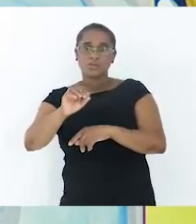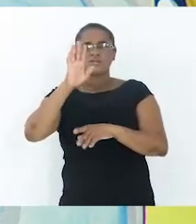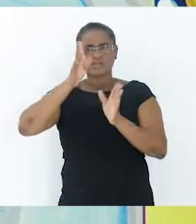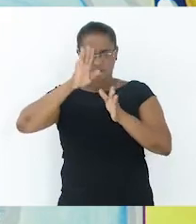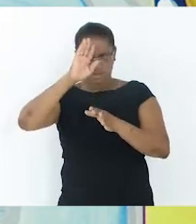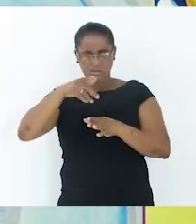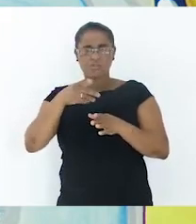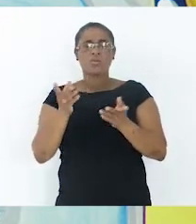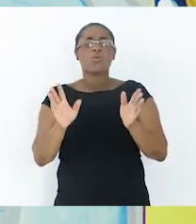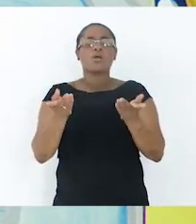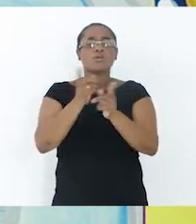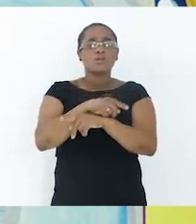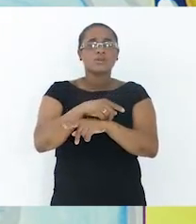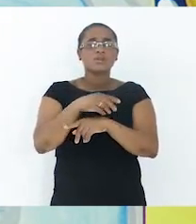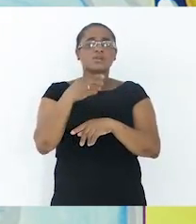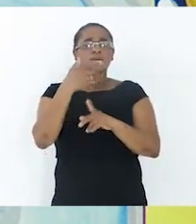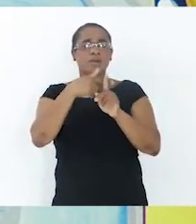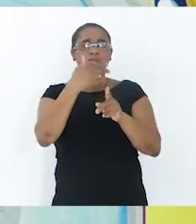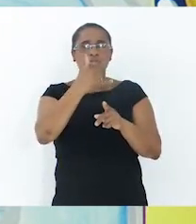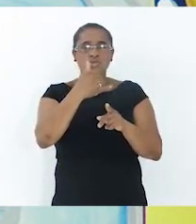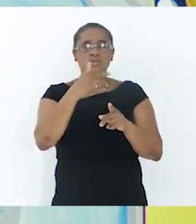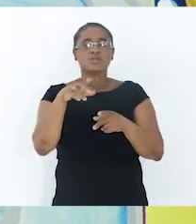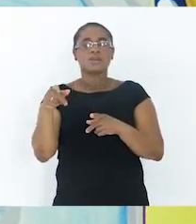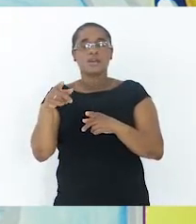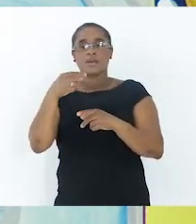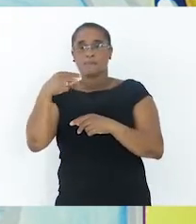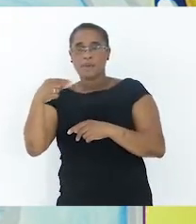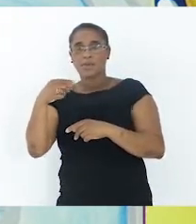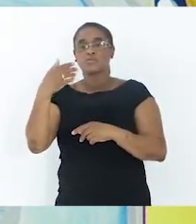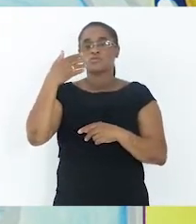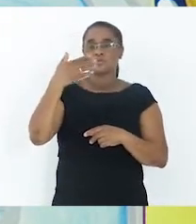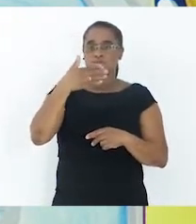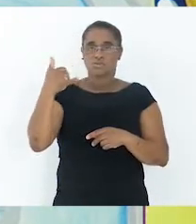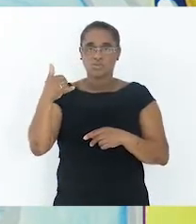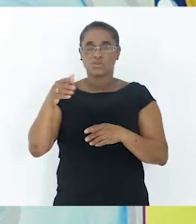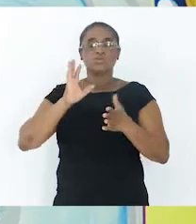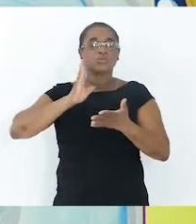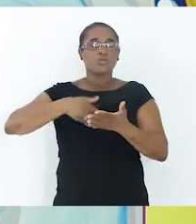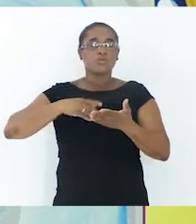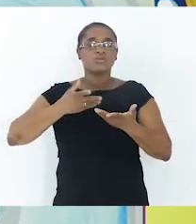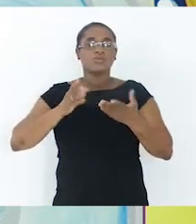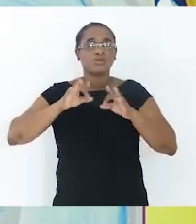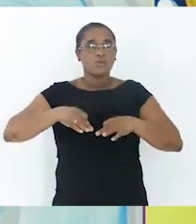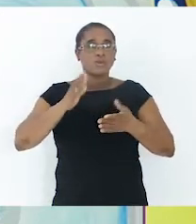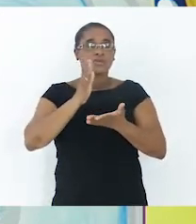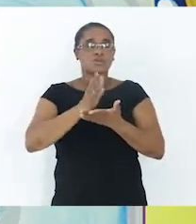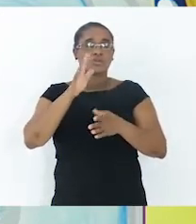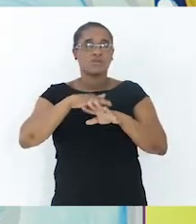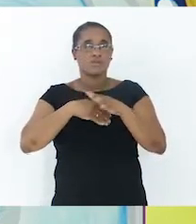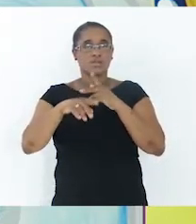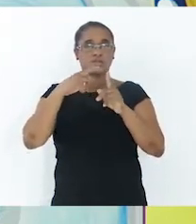mais 12 é menos 12. E por fim é só fazer a soma. Devo 8, eu vou